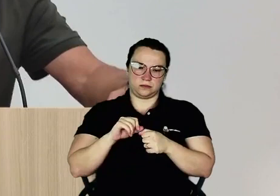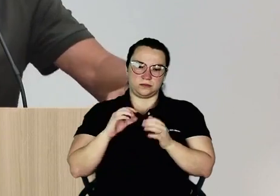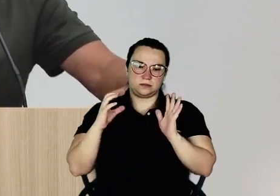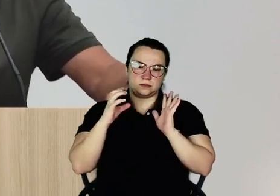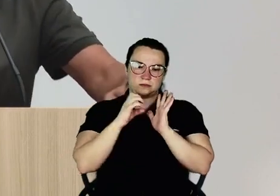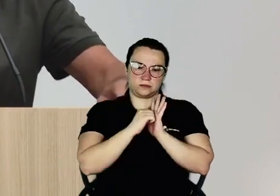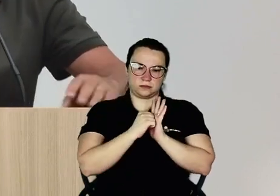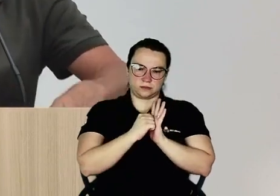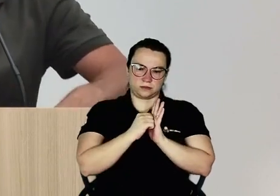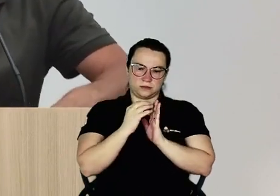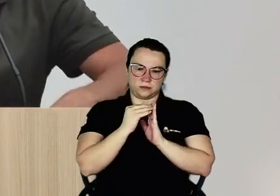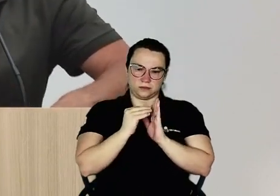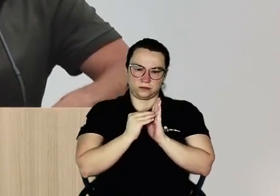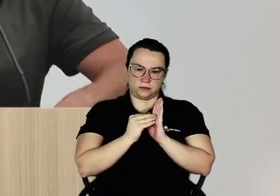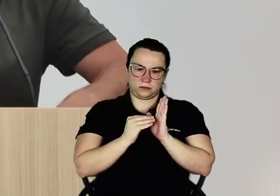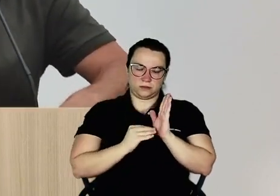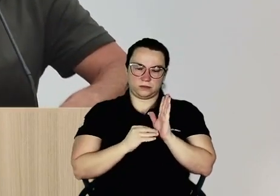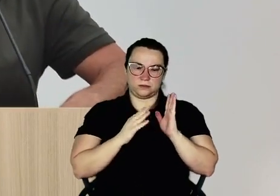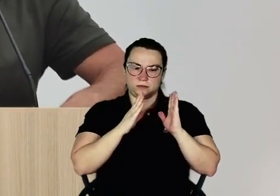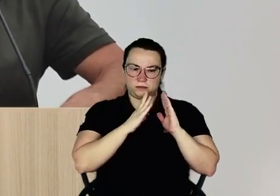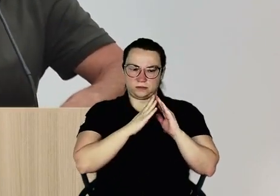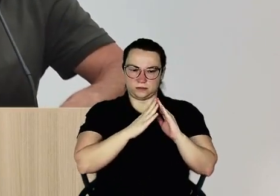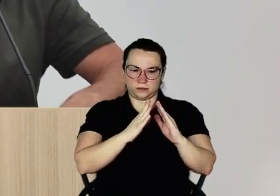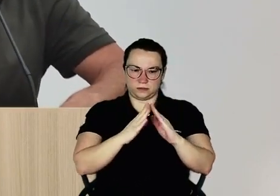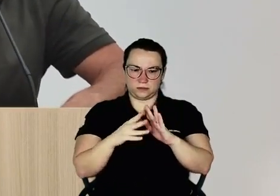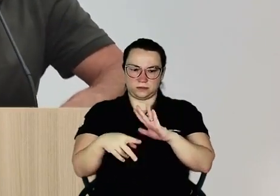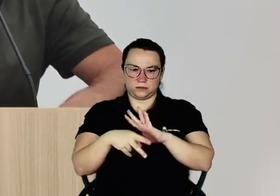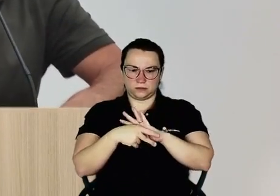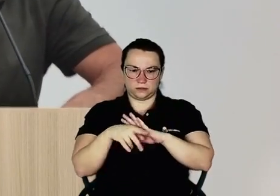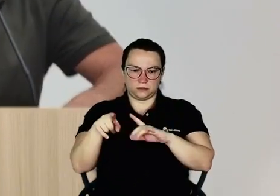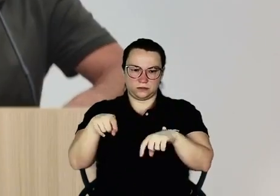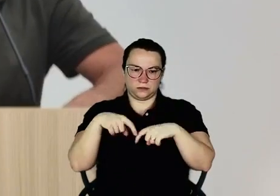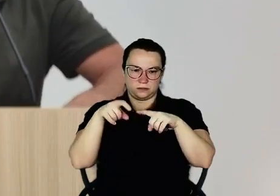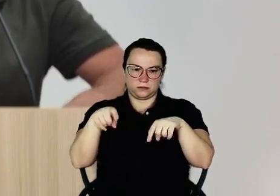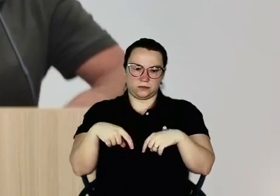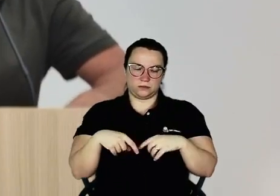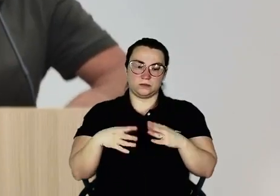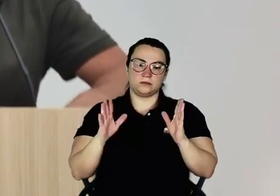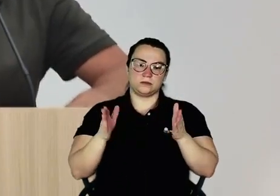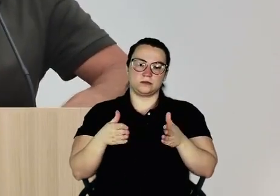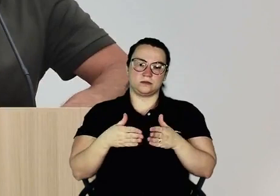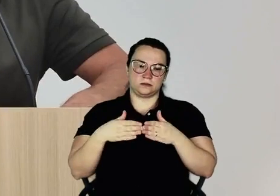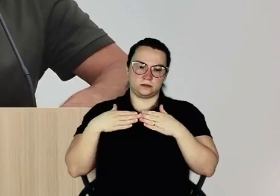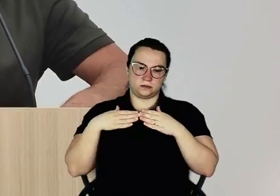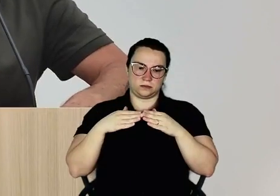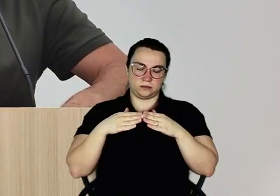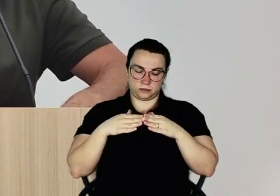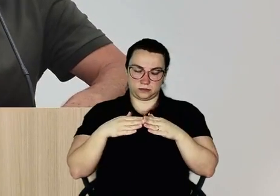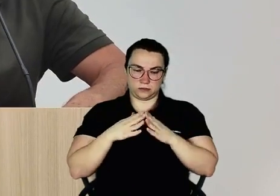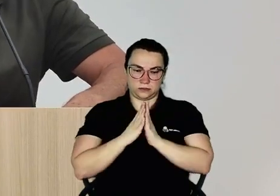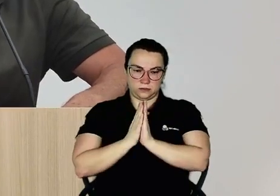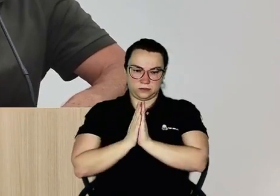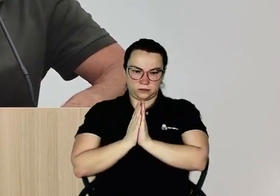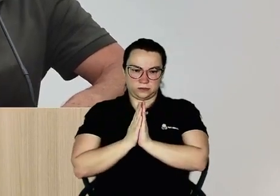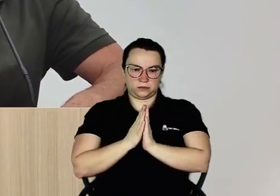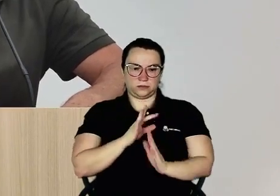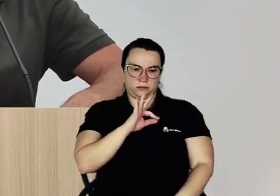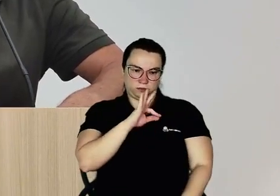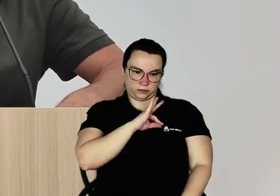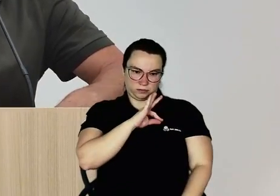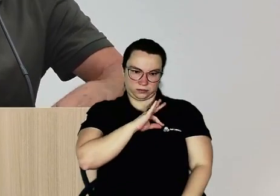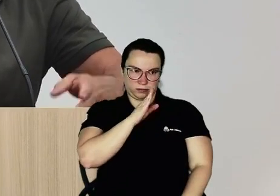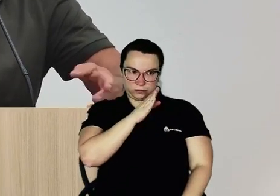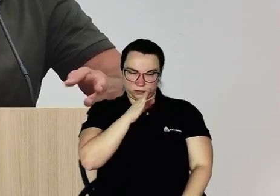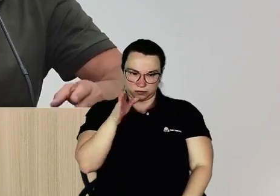dos moradores das propriedades rurais. Já peço aqui que atendam esses militares, que é